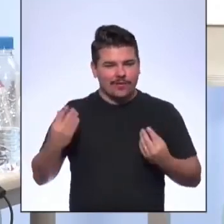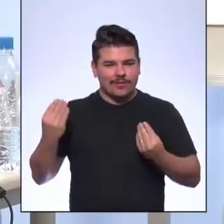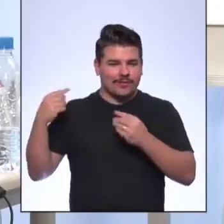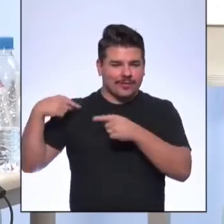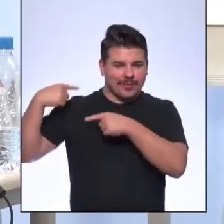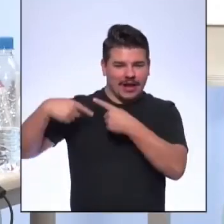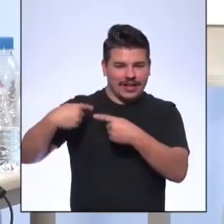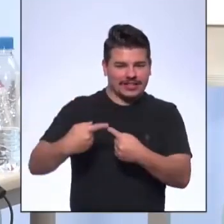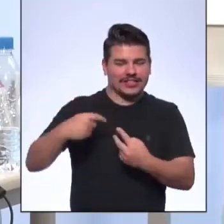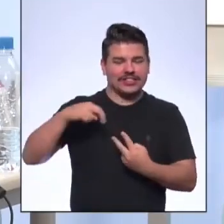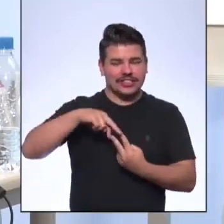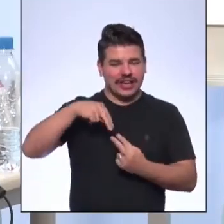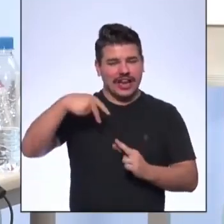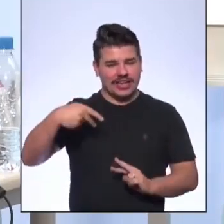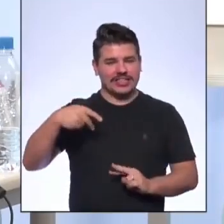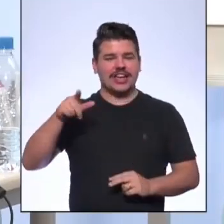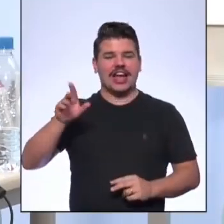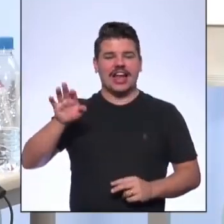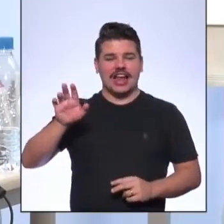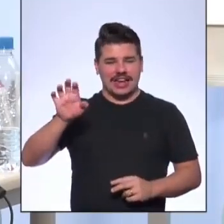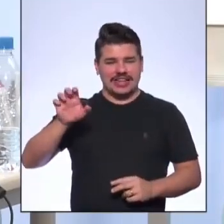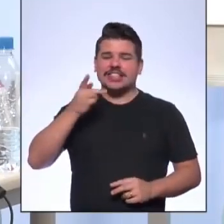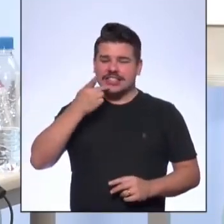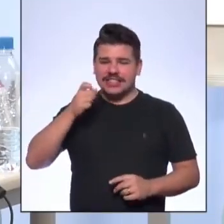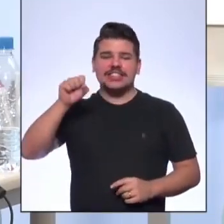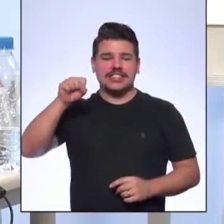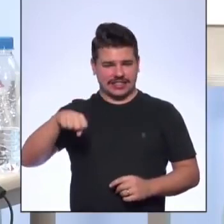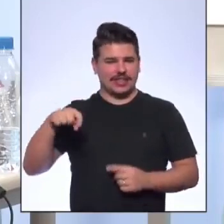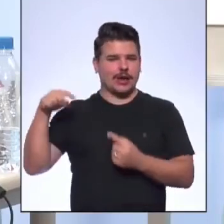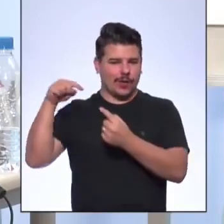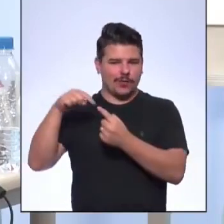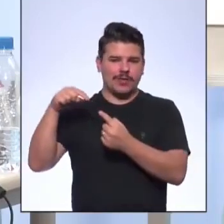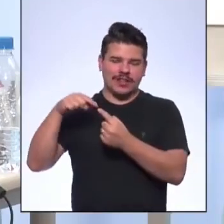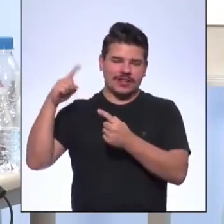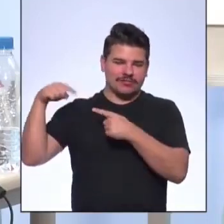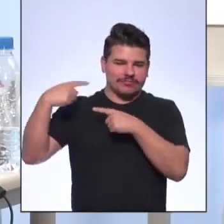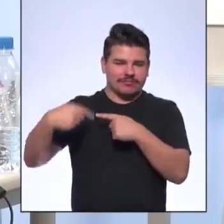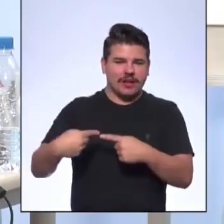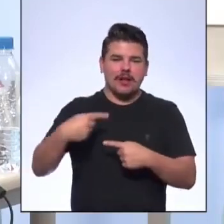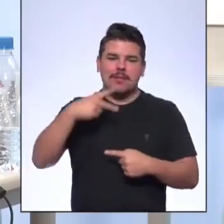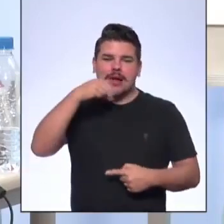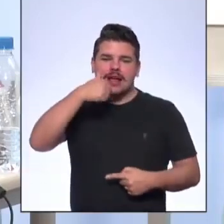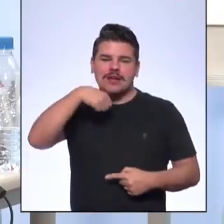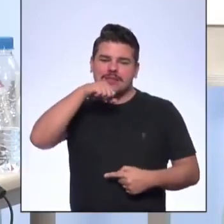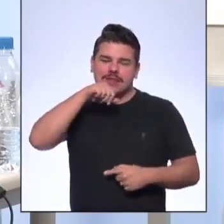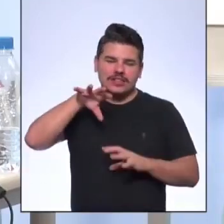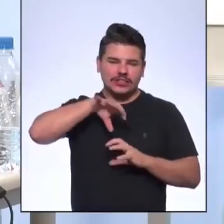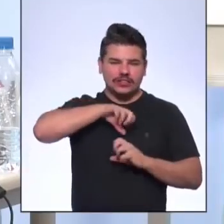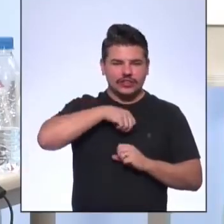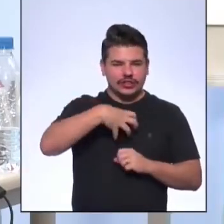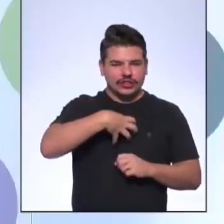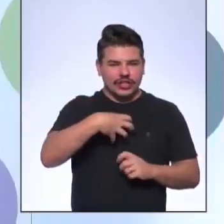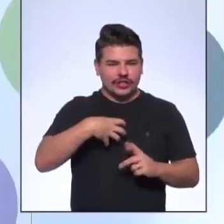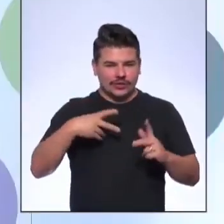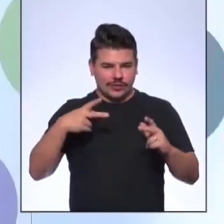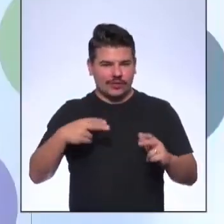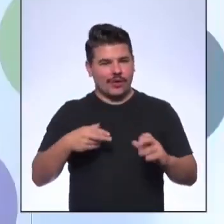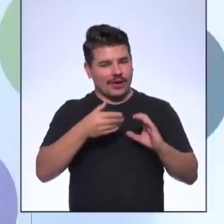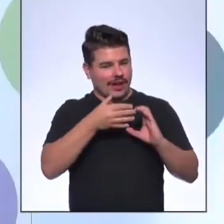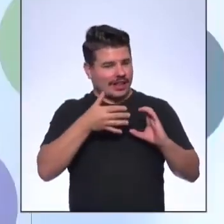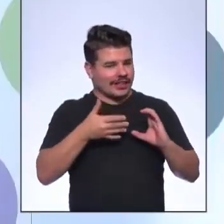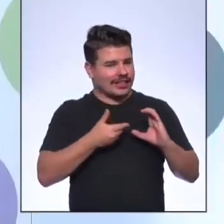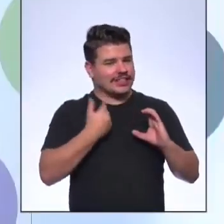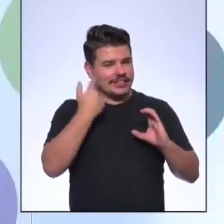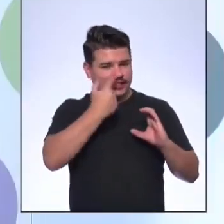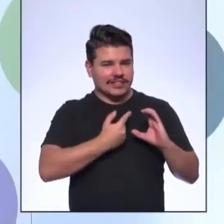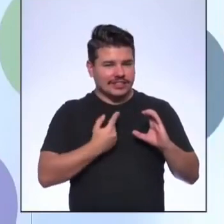Keren diz que sim, pois tem característica dos seus pais. A grande maioria responderam gera essa resposta, professora. Bacana.